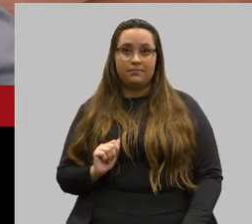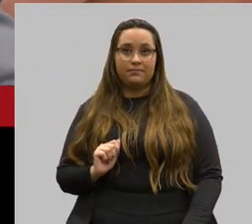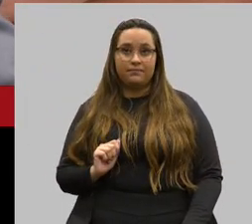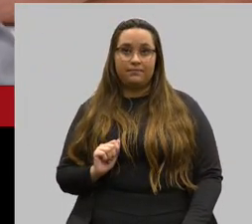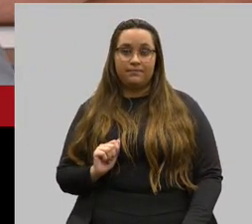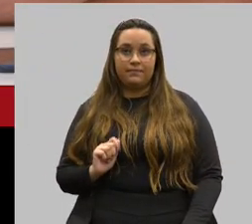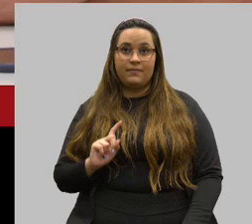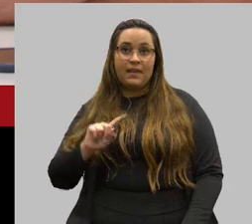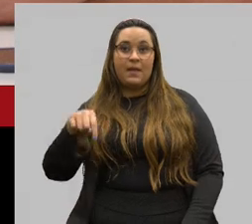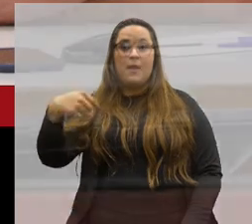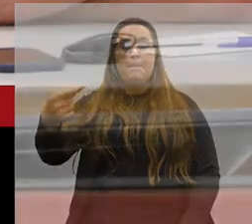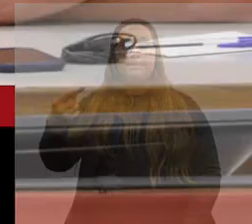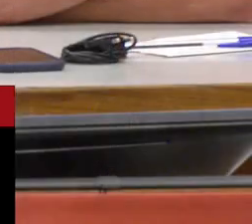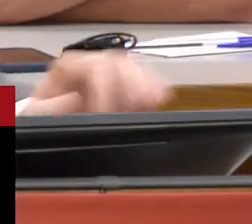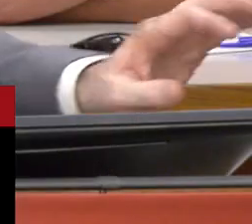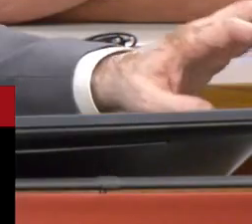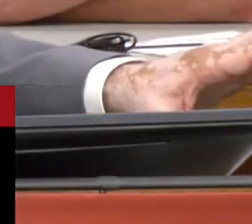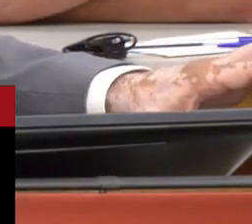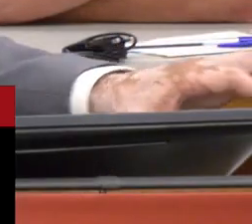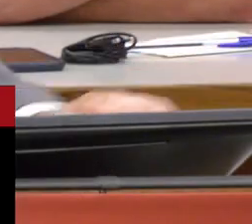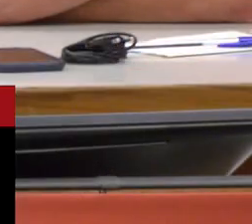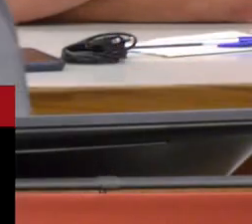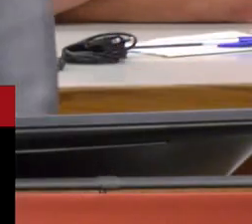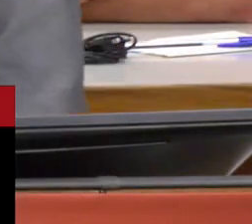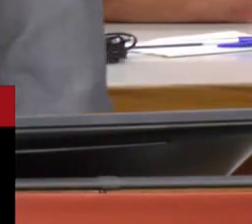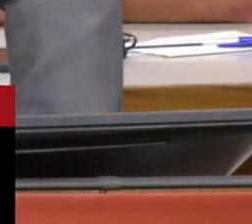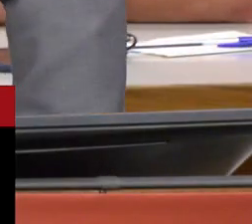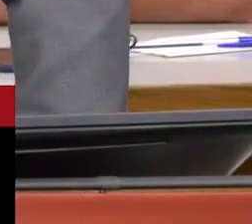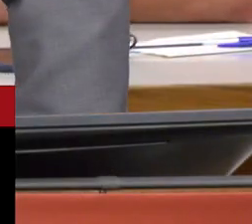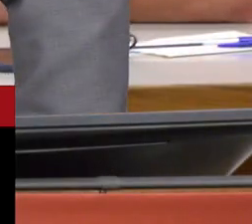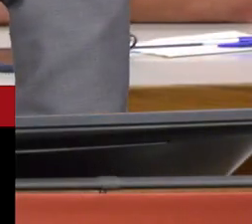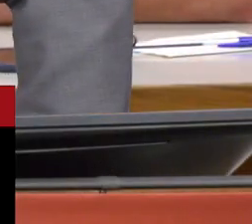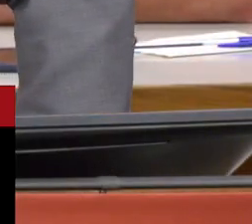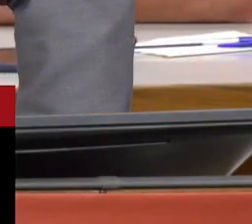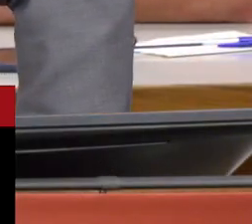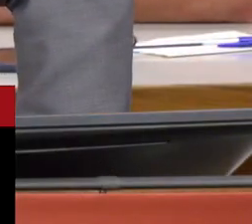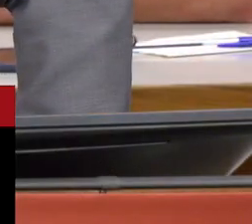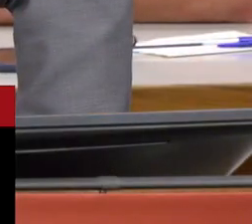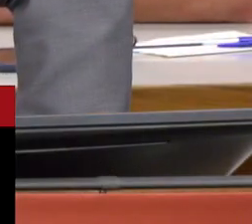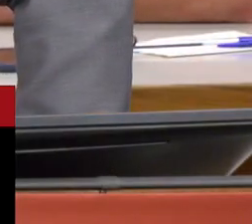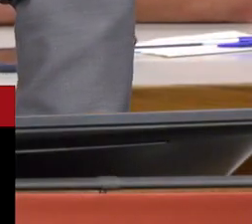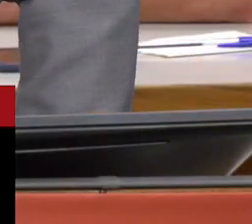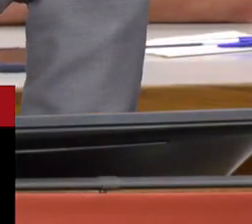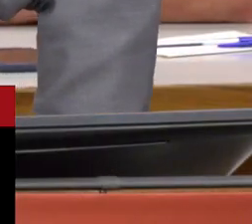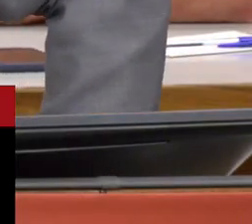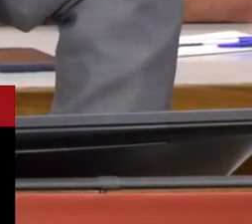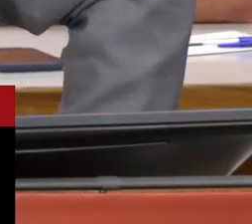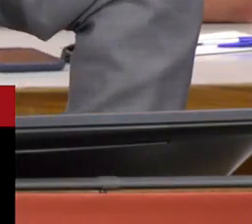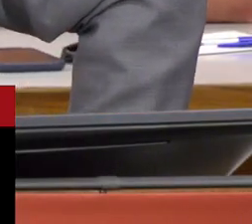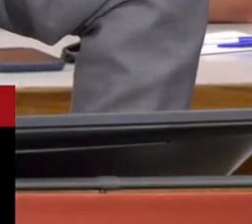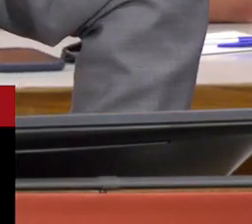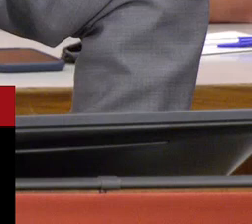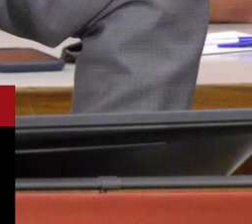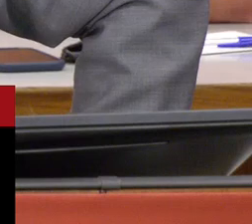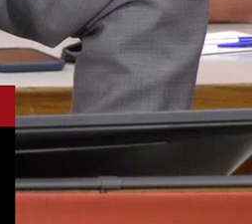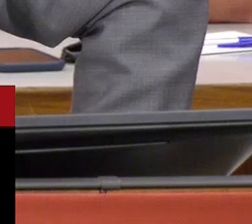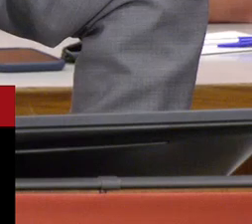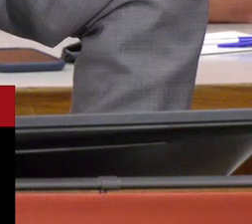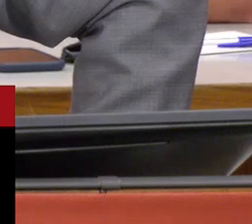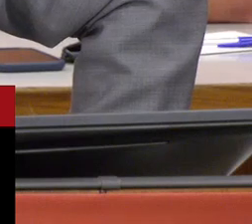após o recesso Talvez o fevereiro desse seria a gente não sabe se é 2025